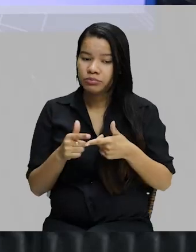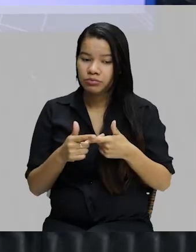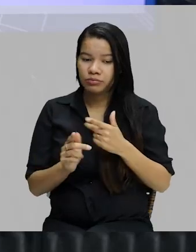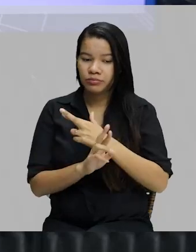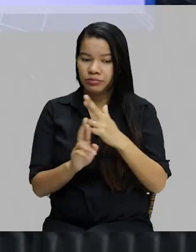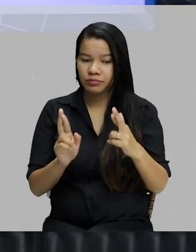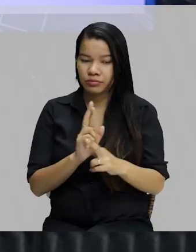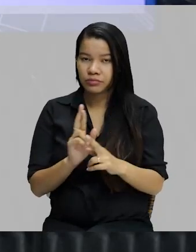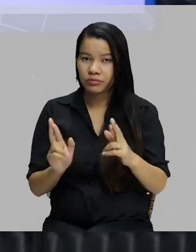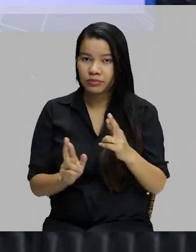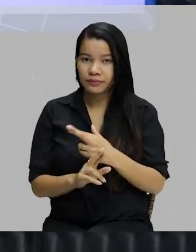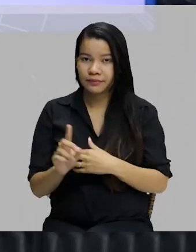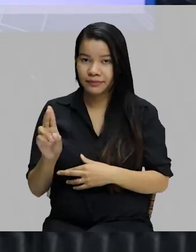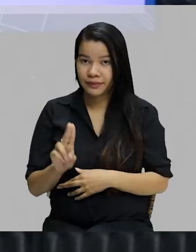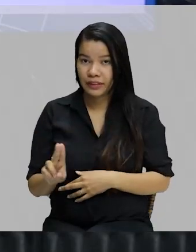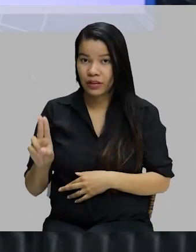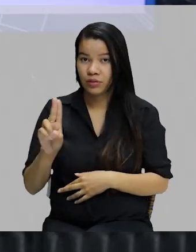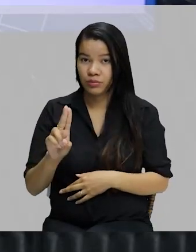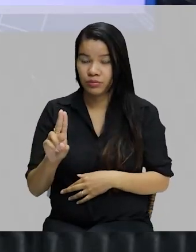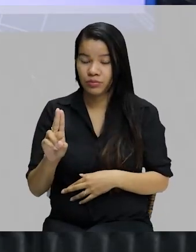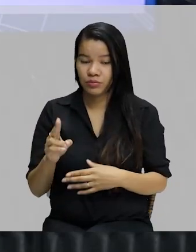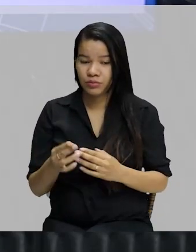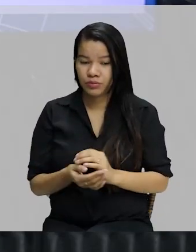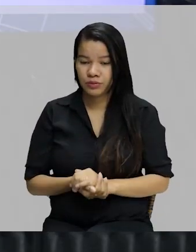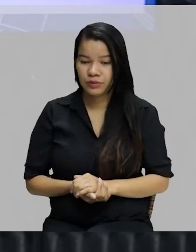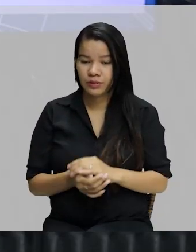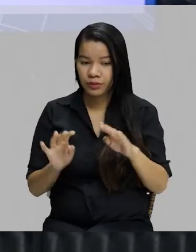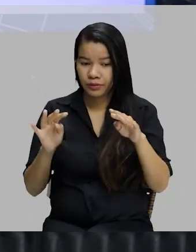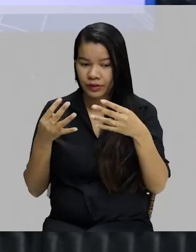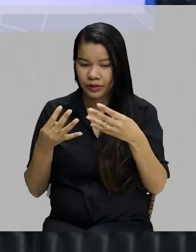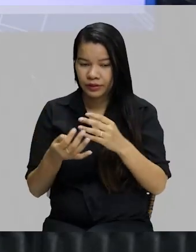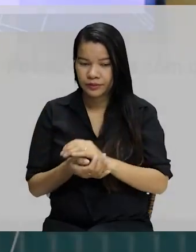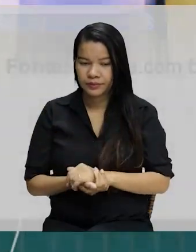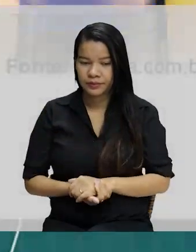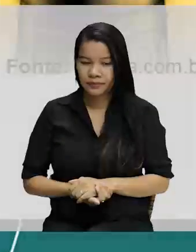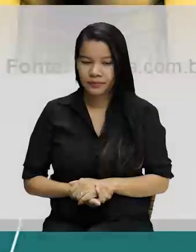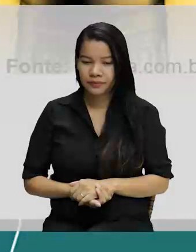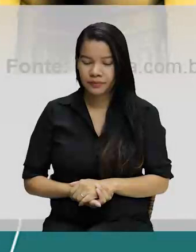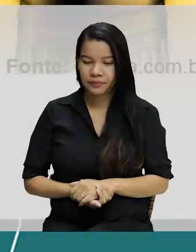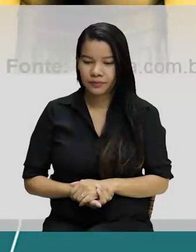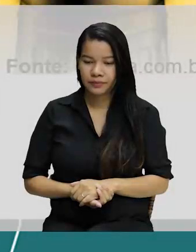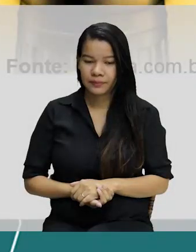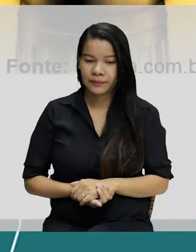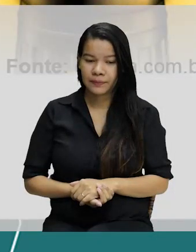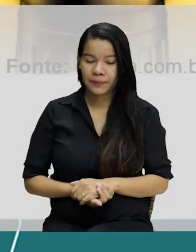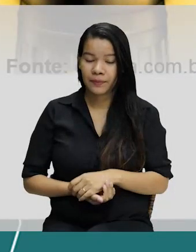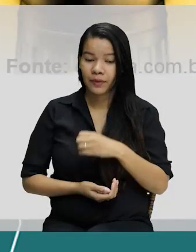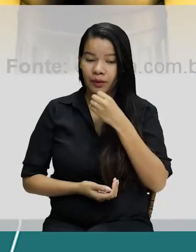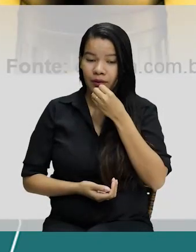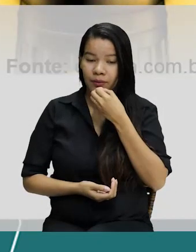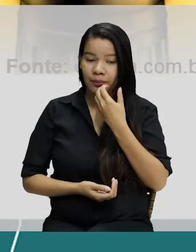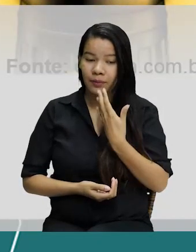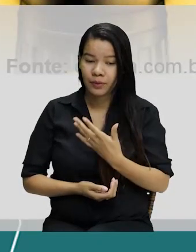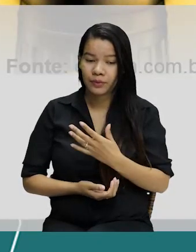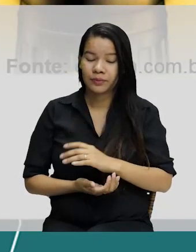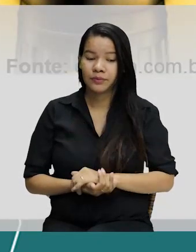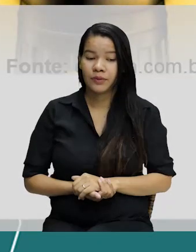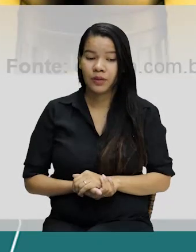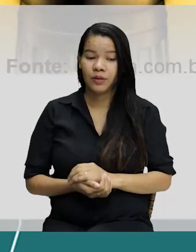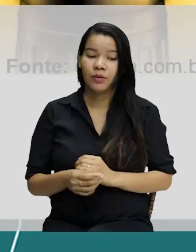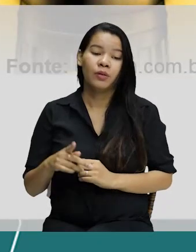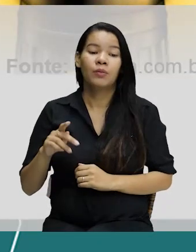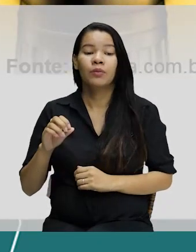Então acompanhem direitinho, prestem bastante atenção. Bom, poluição nuclear ou